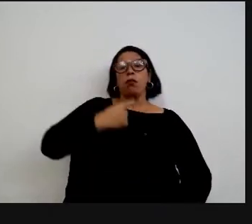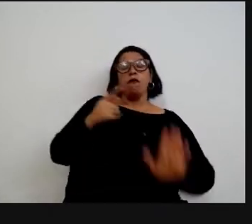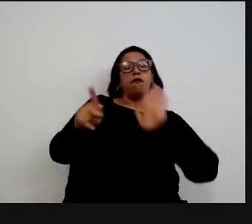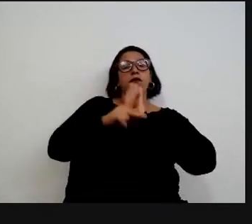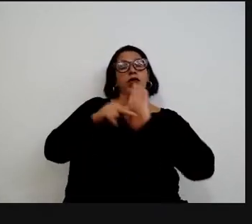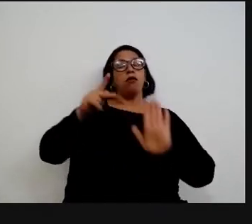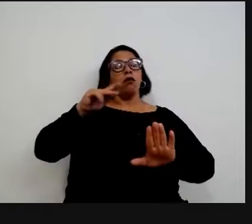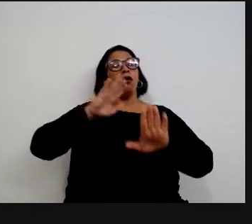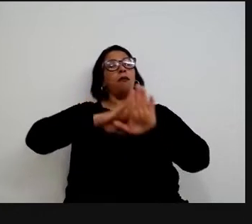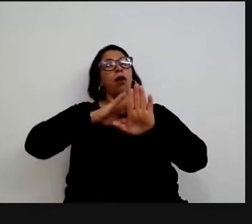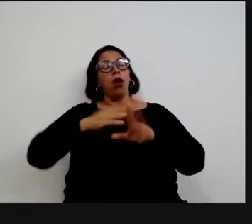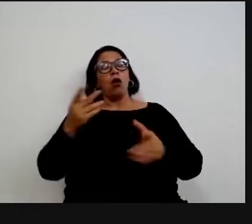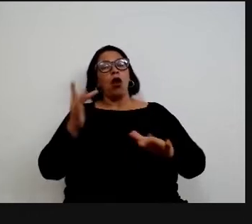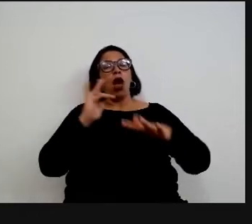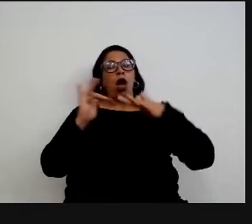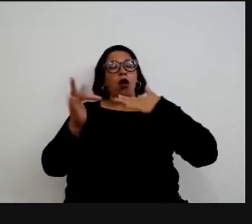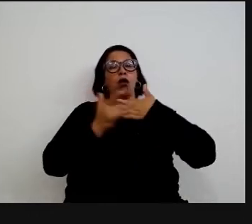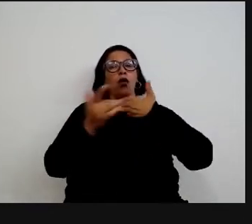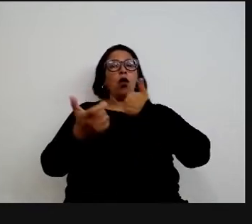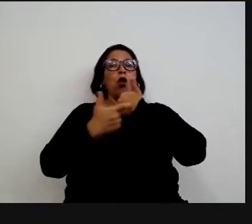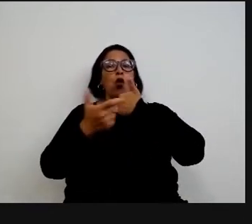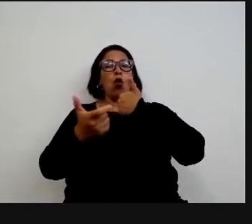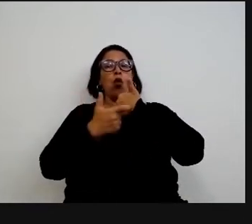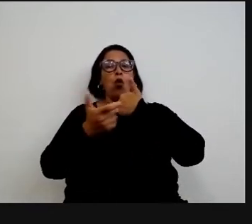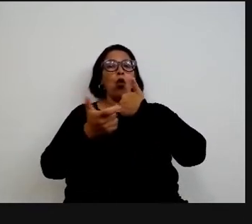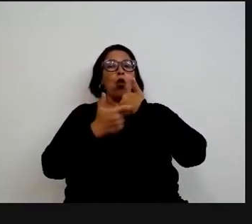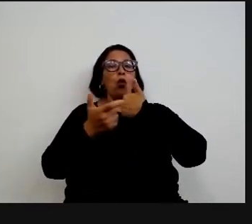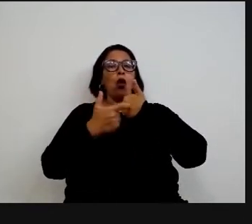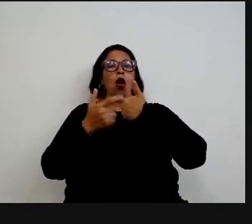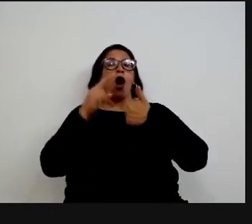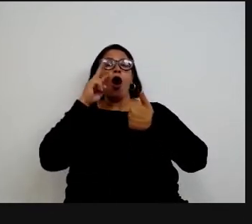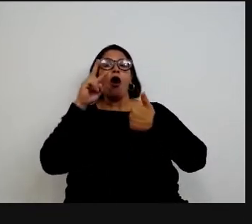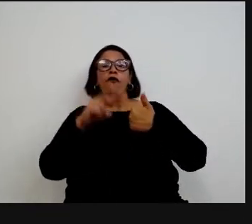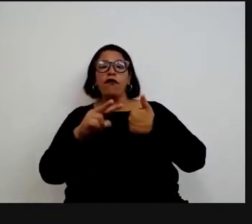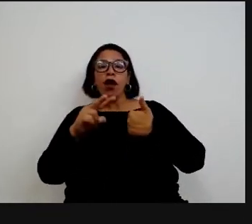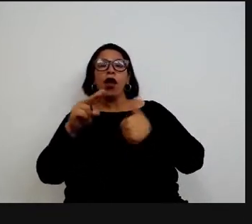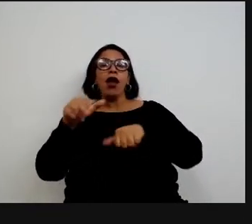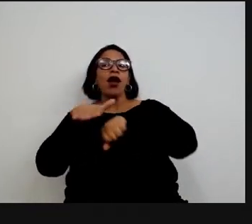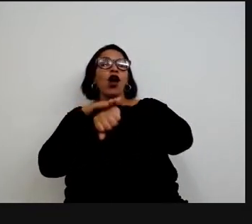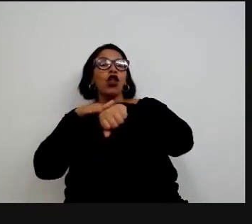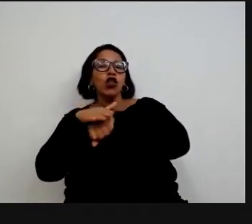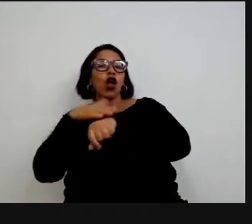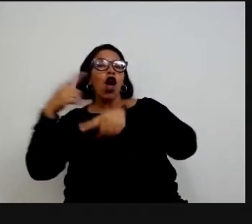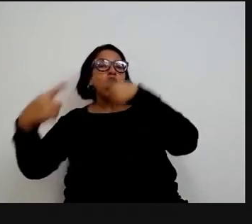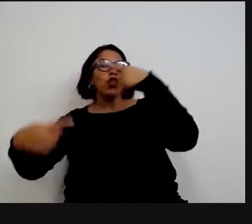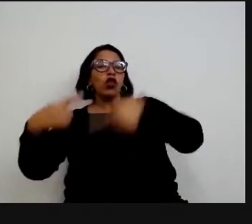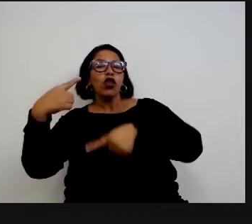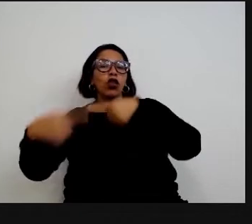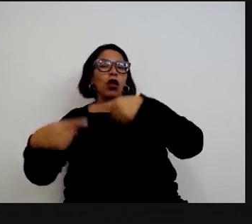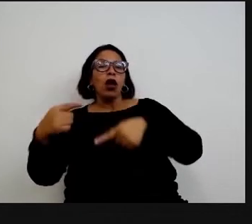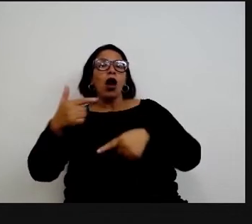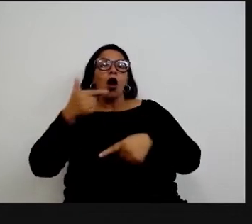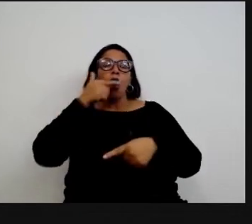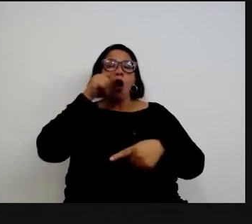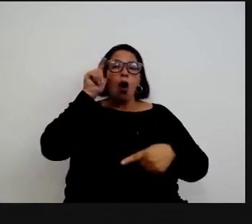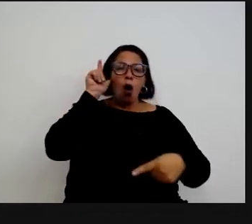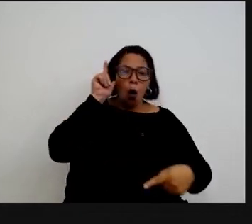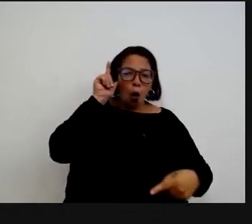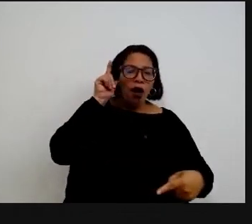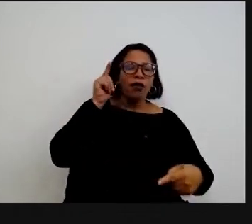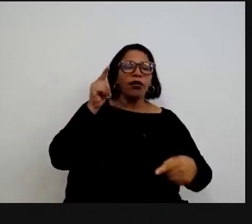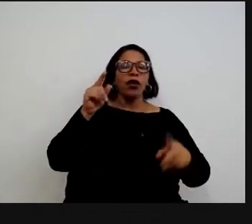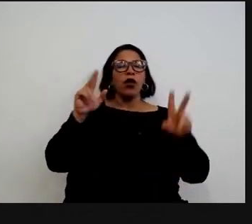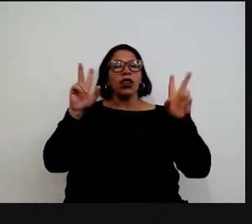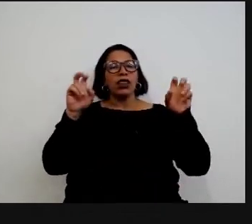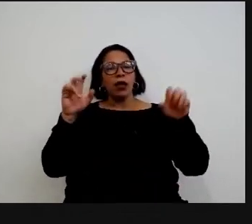redes sociais, quando eu curto e compartilho com eles. Olha aquilo que nós discutimos. Antes de ontem, teve um desse